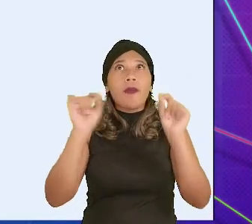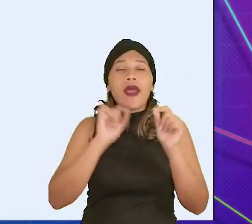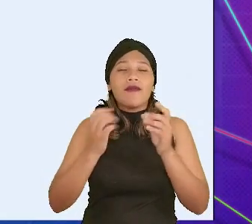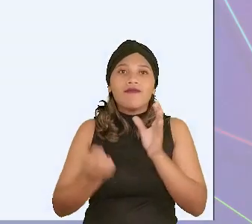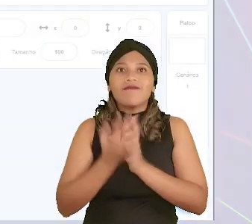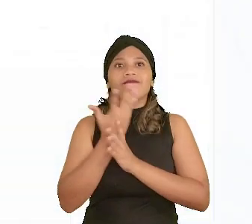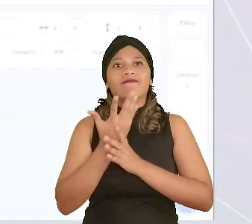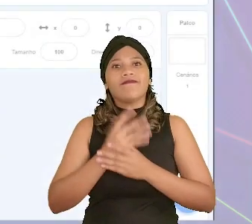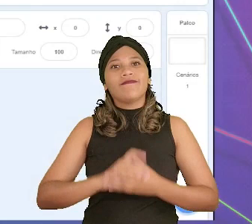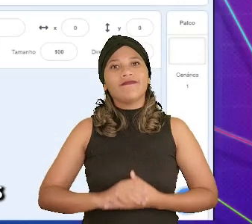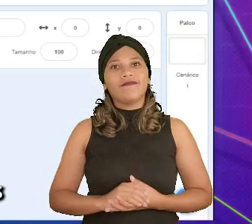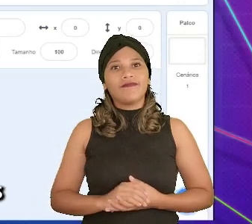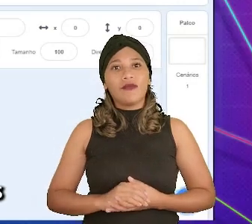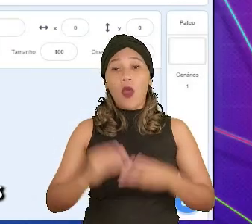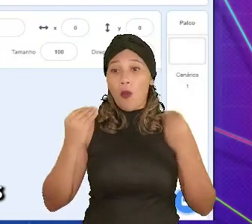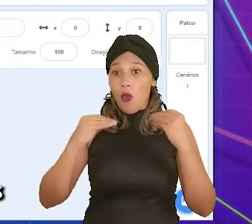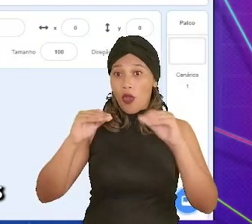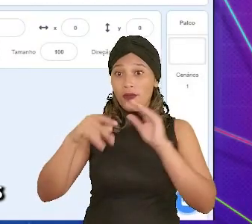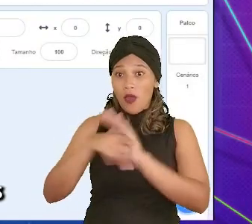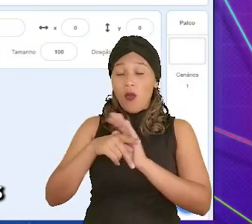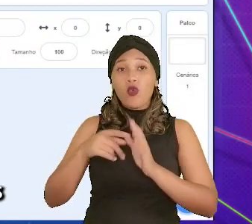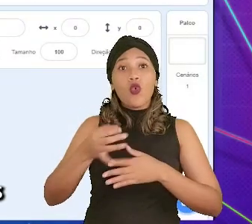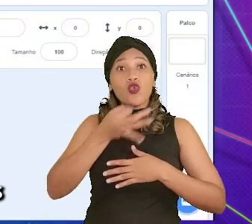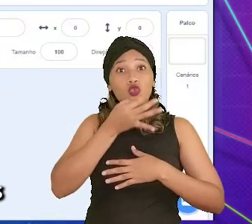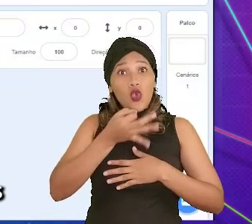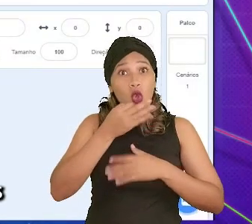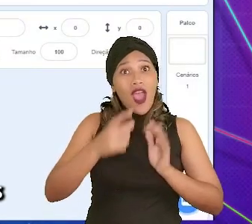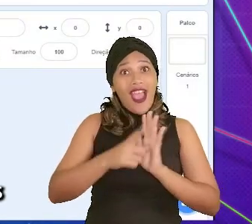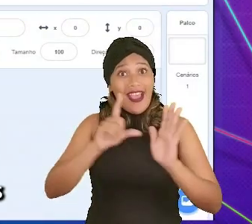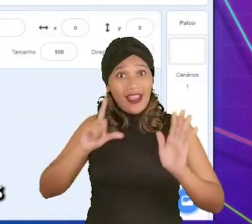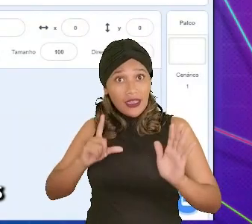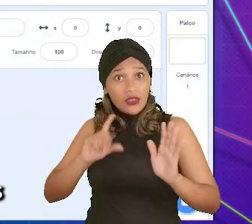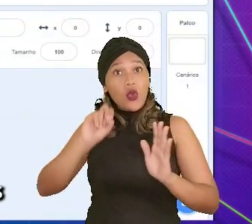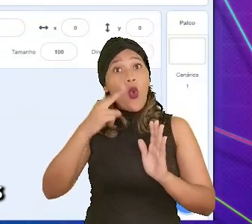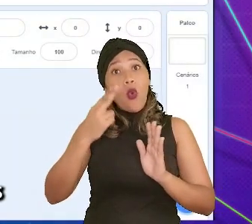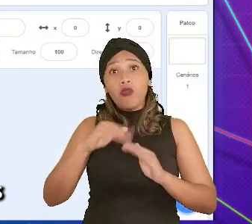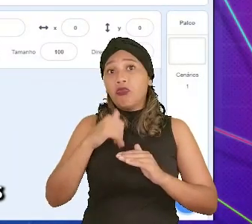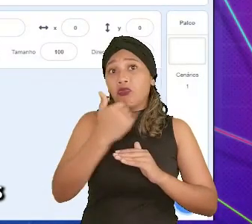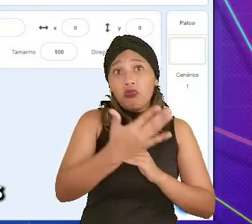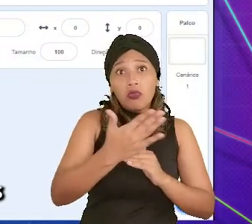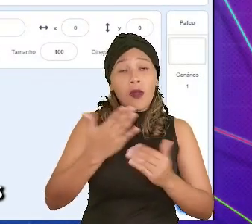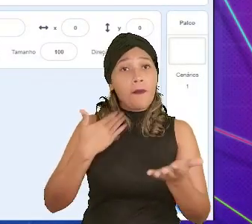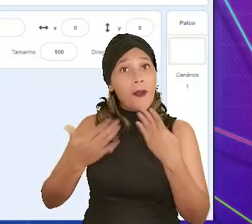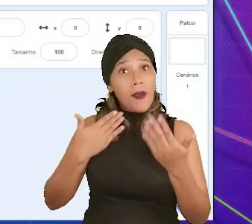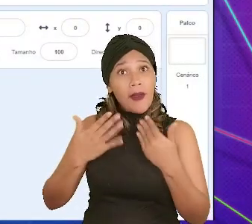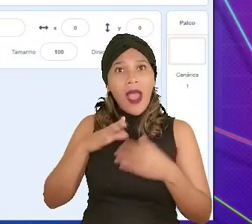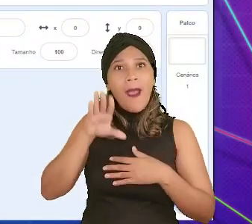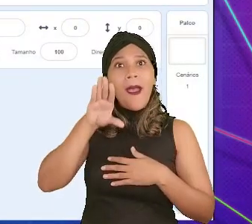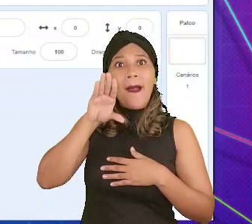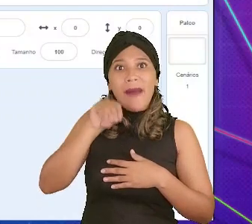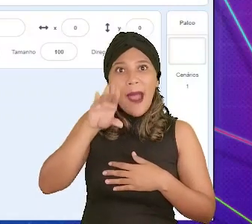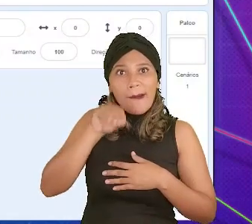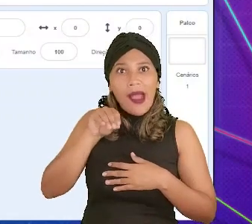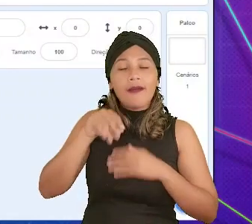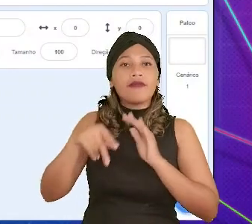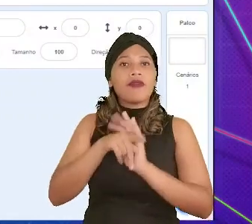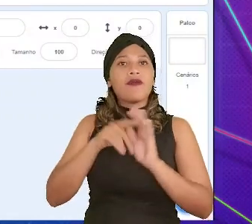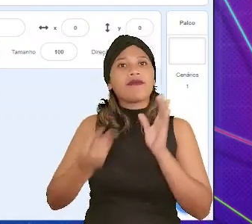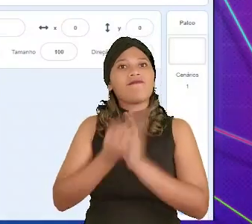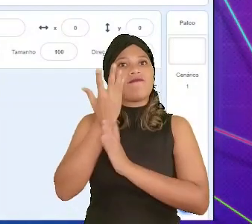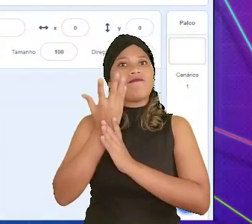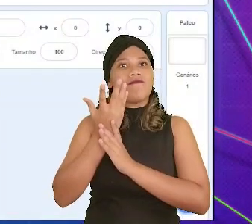que fomos criando, colocando o som a ser utilizado antes ou depois das falas dos personagens, a partir do layout que